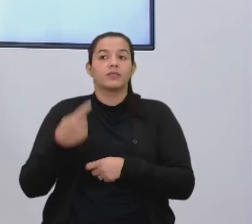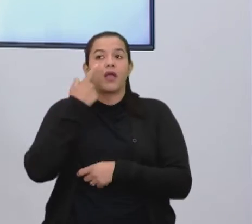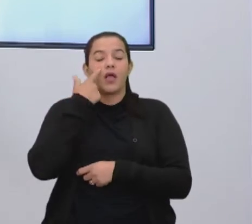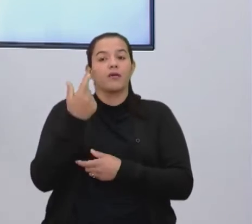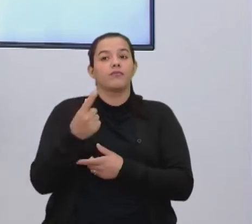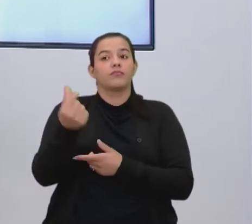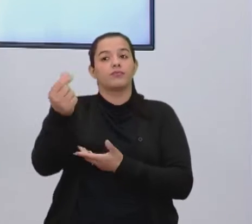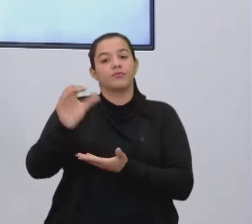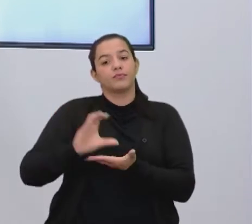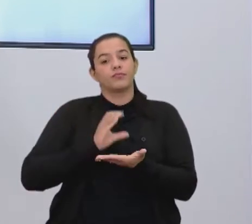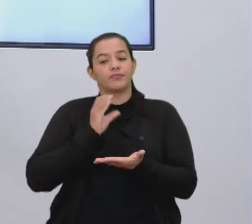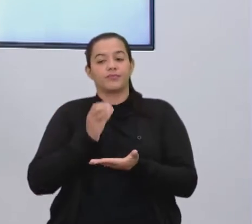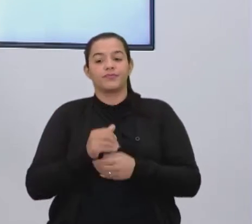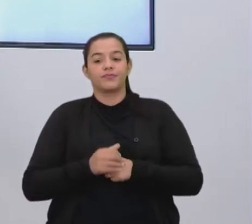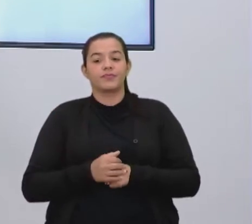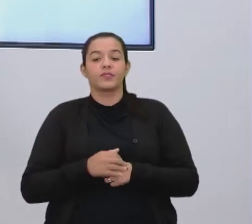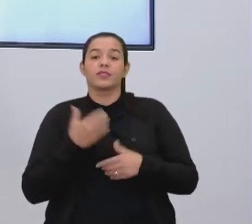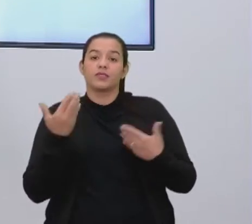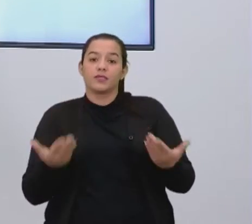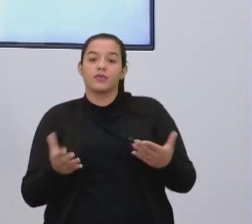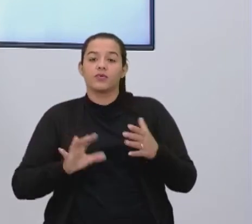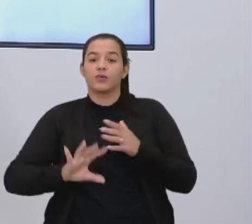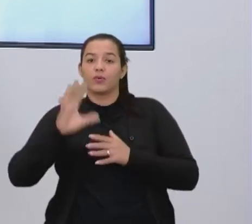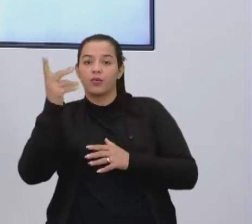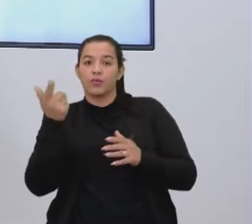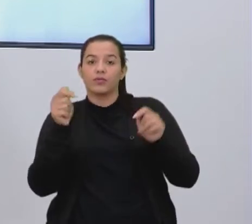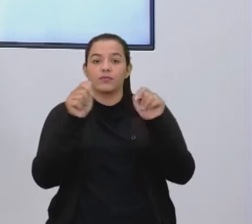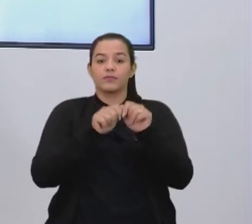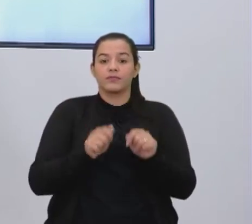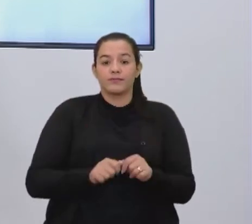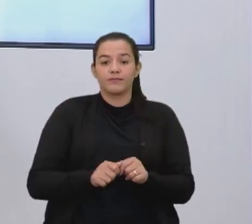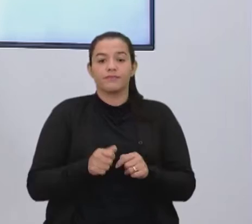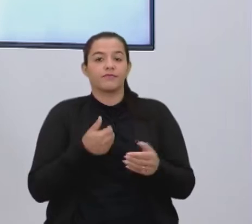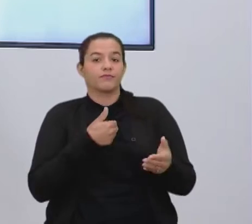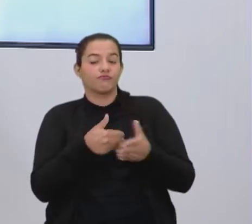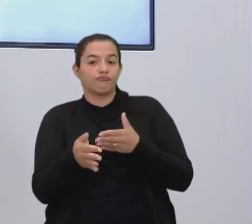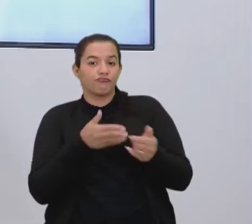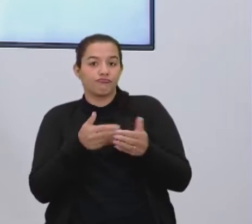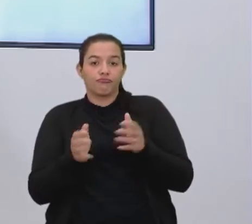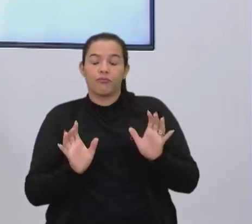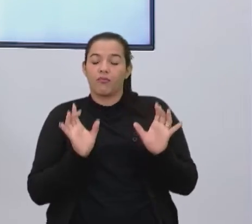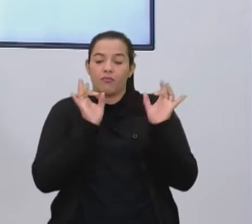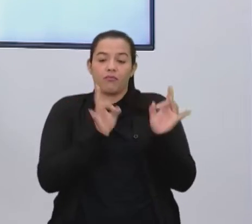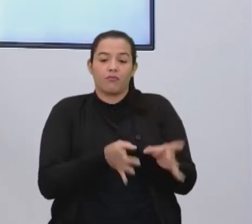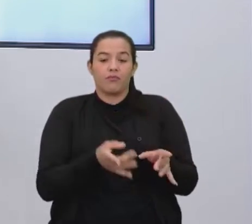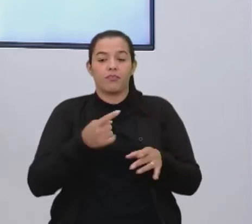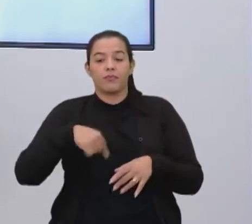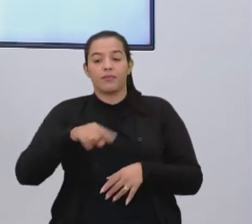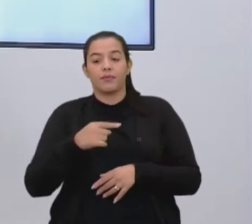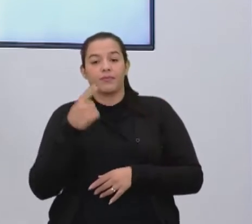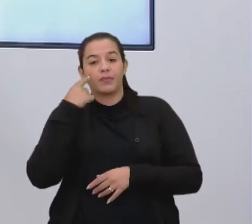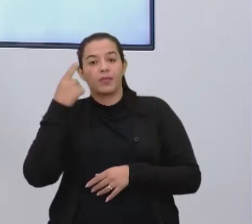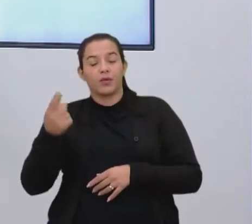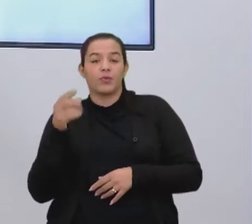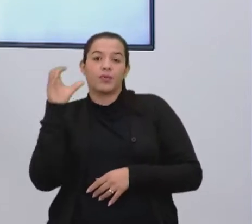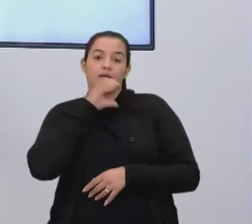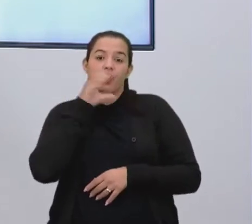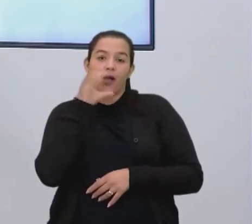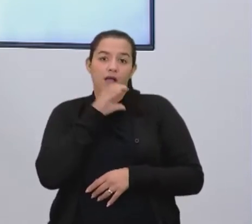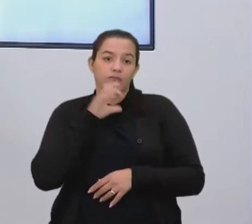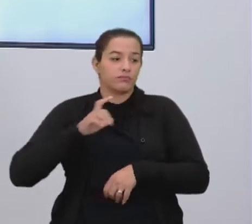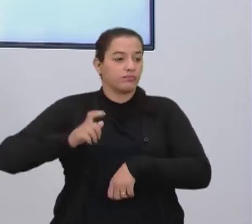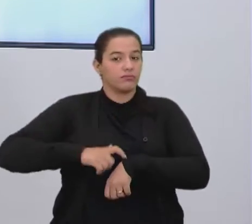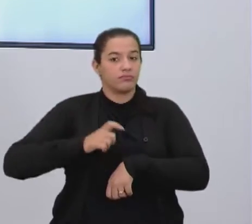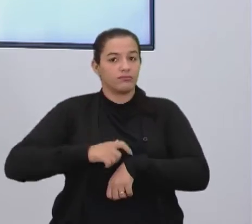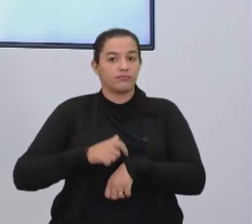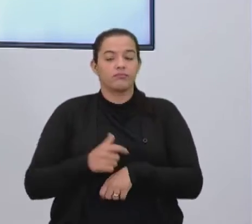financeiro. E aí, muitas vezes, são feitas coisas de maneira meio que de qualquer jeito, vamos pensar assim, ou na pressa do momento,